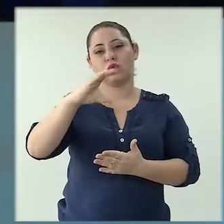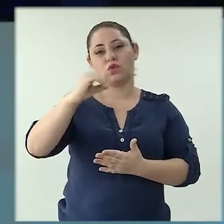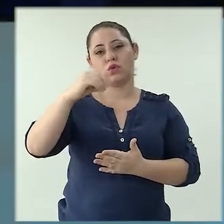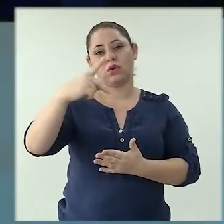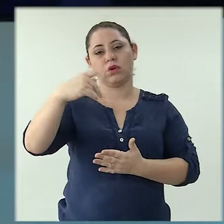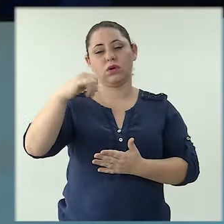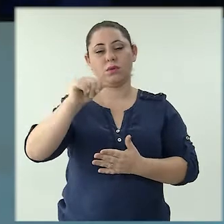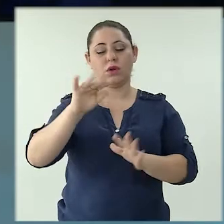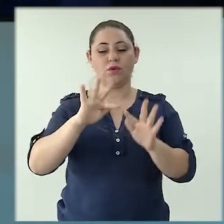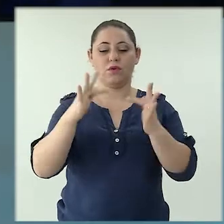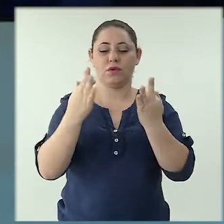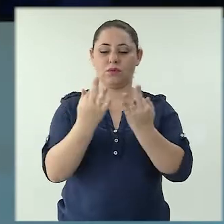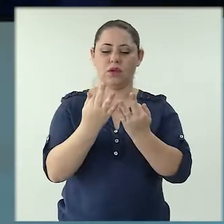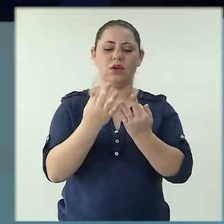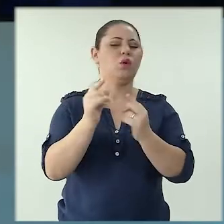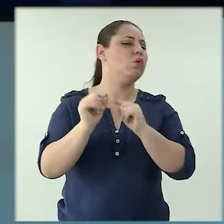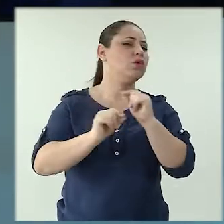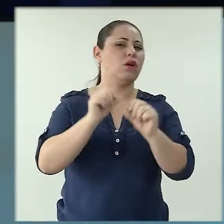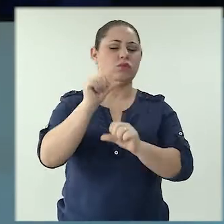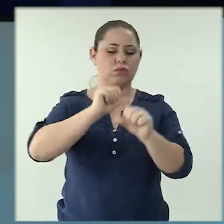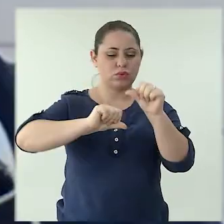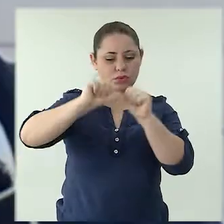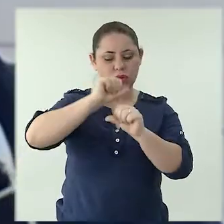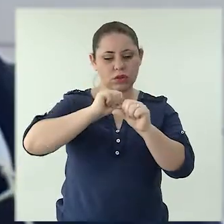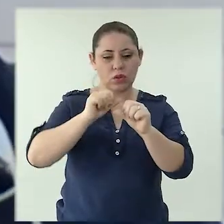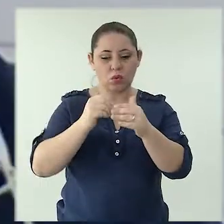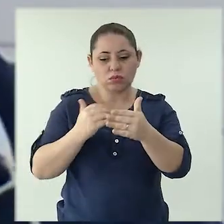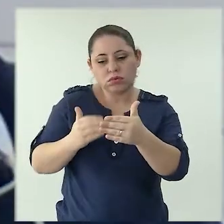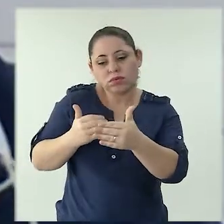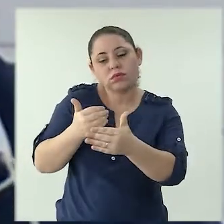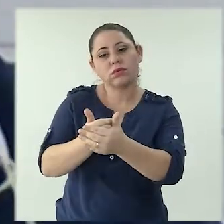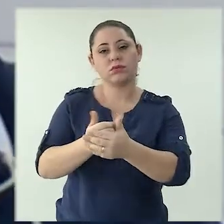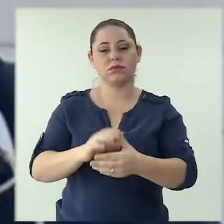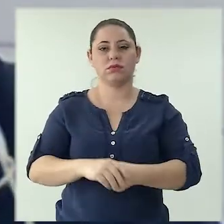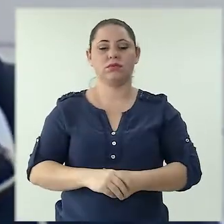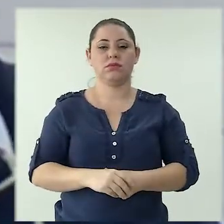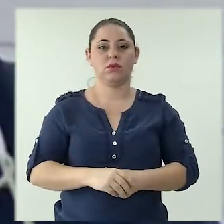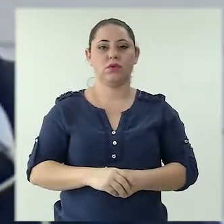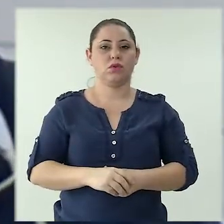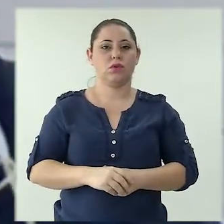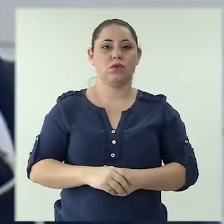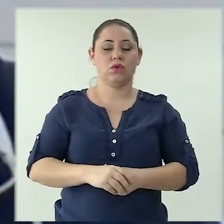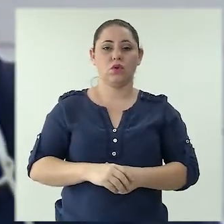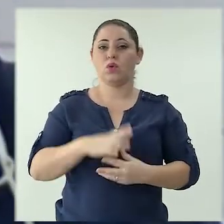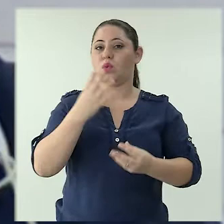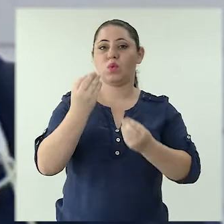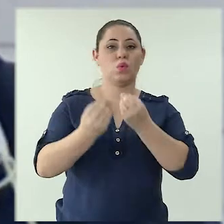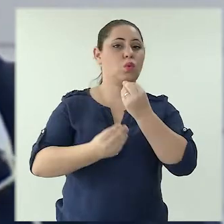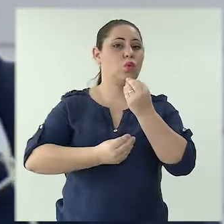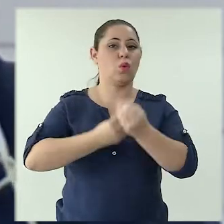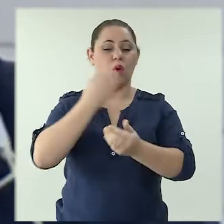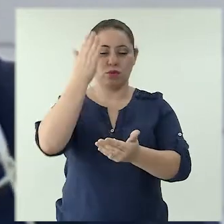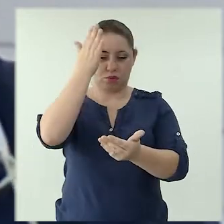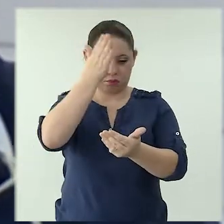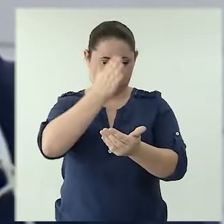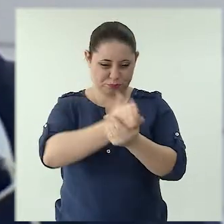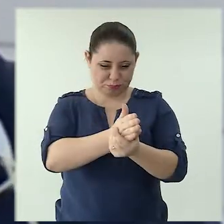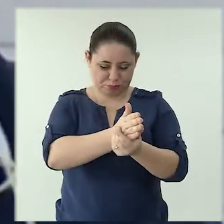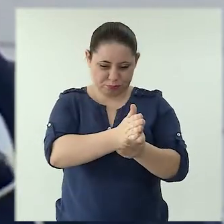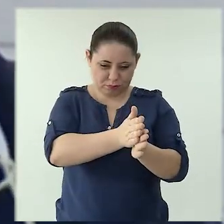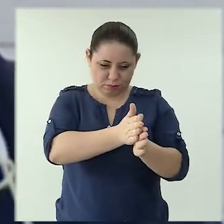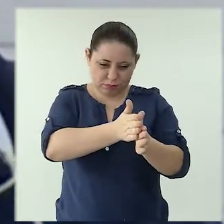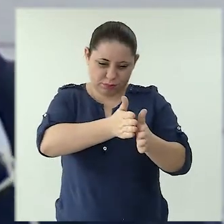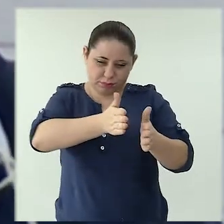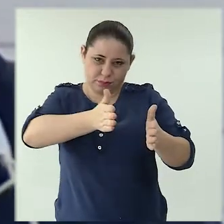capião familiar, que foi uma alteração há pouco tempo. E as formas de